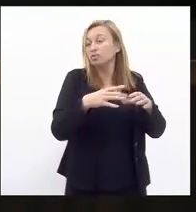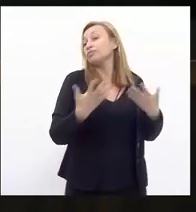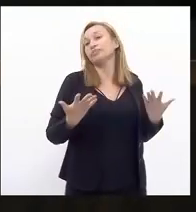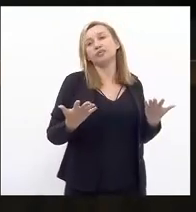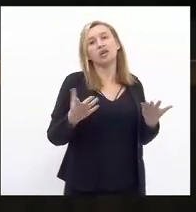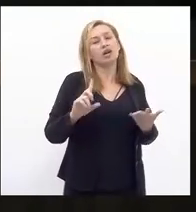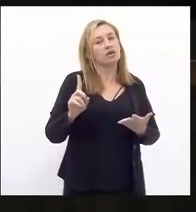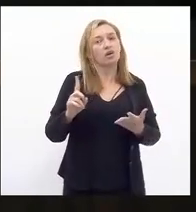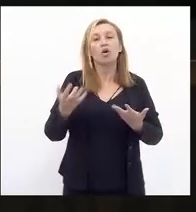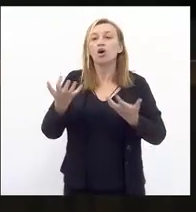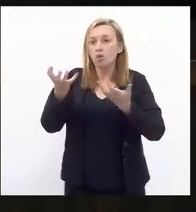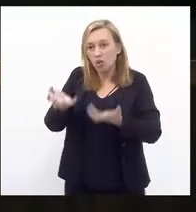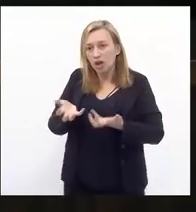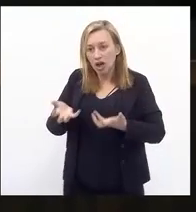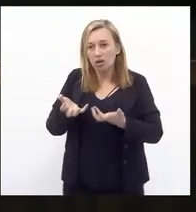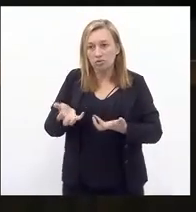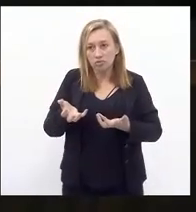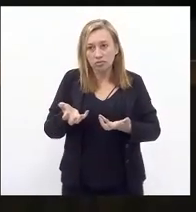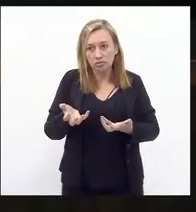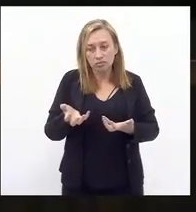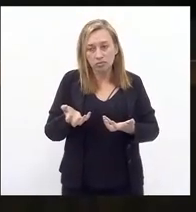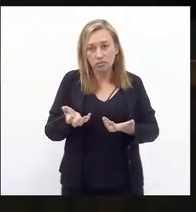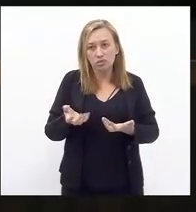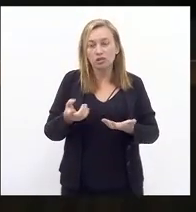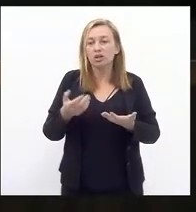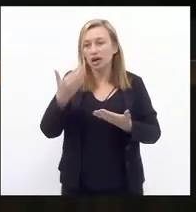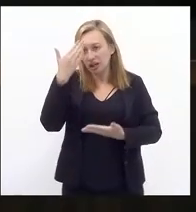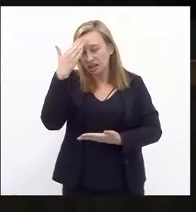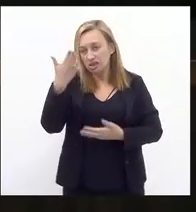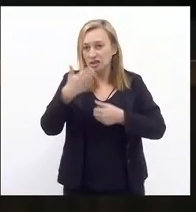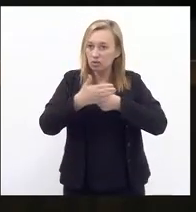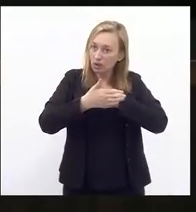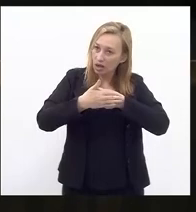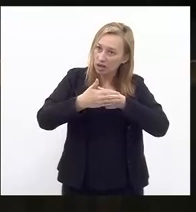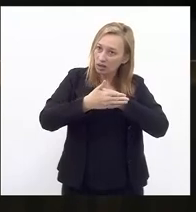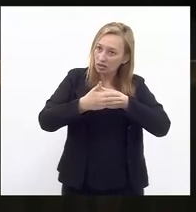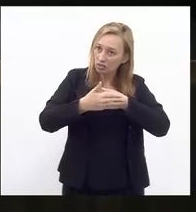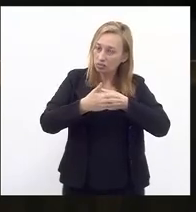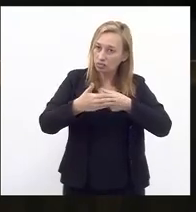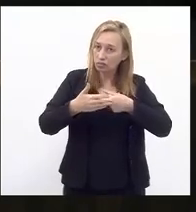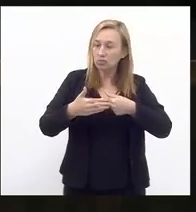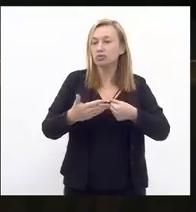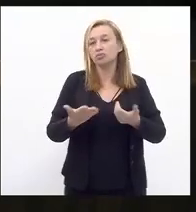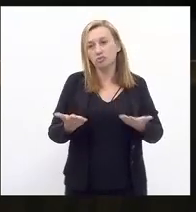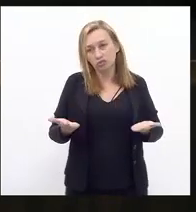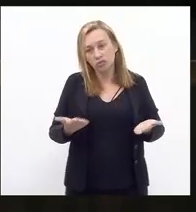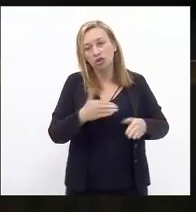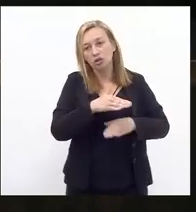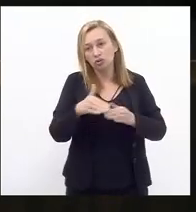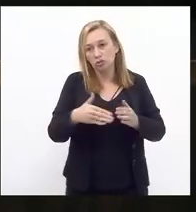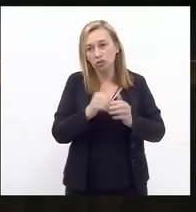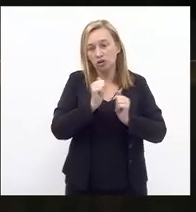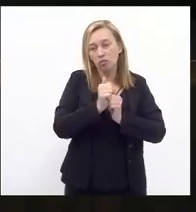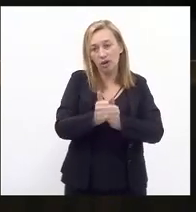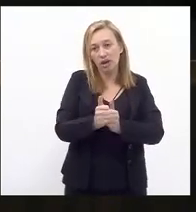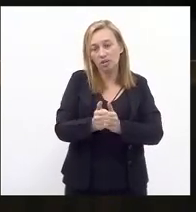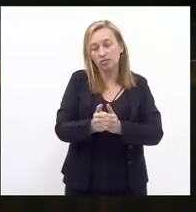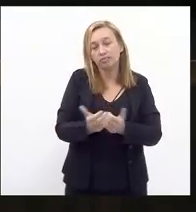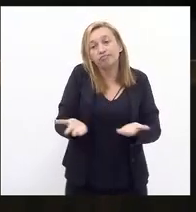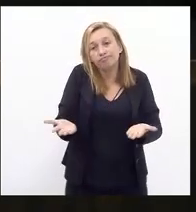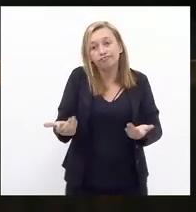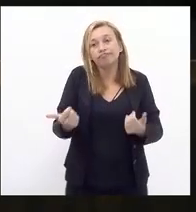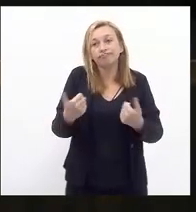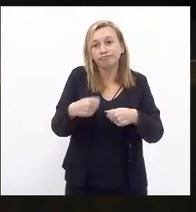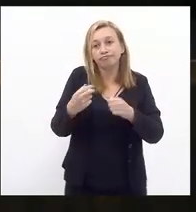então eu quero agradecer o carinho de todos que acompanharam mas ele precisa